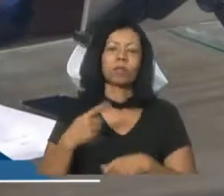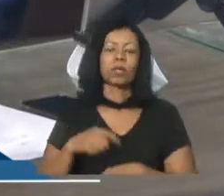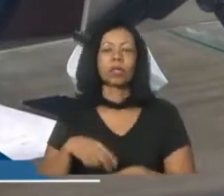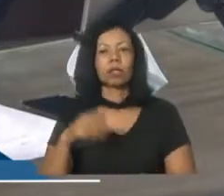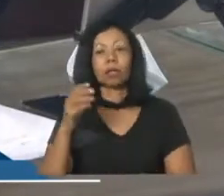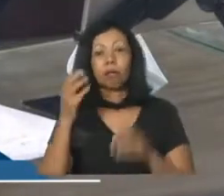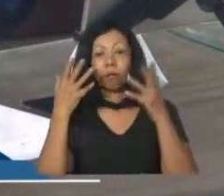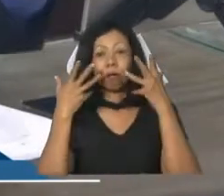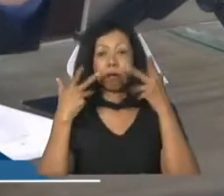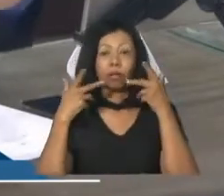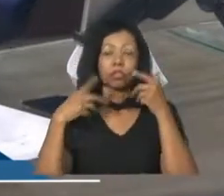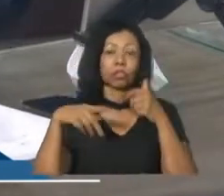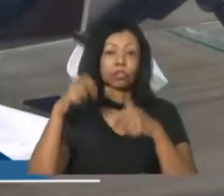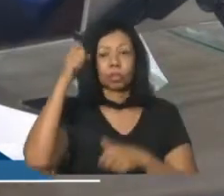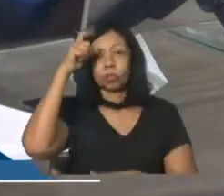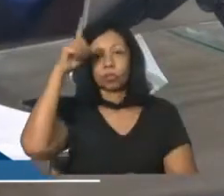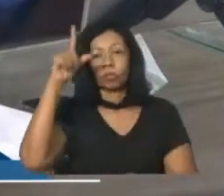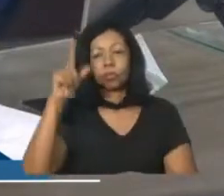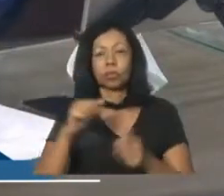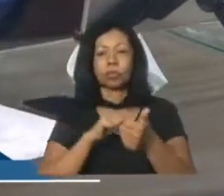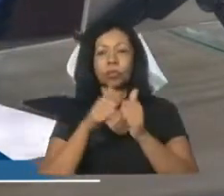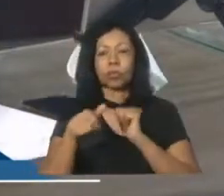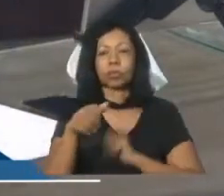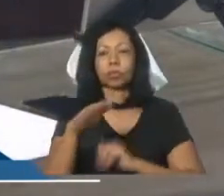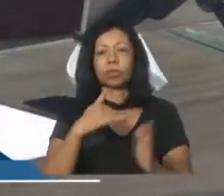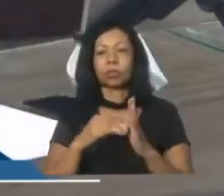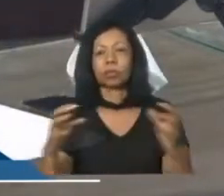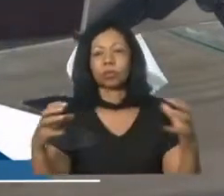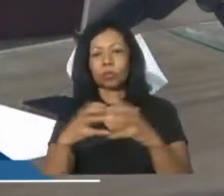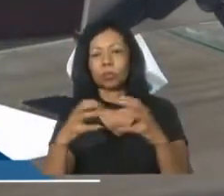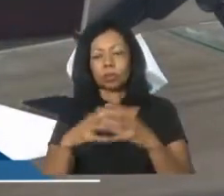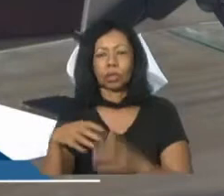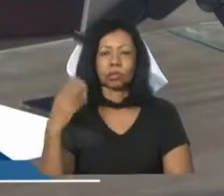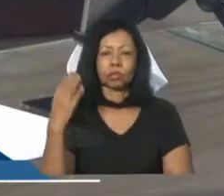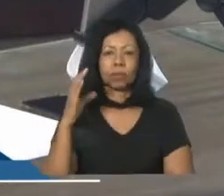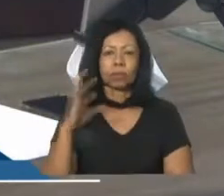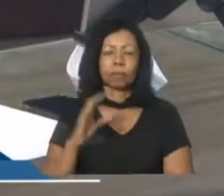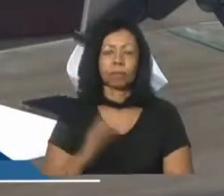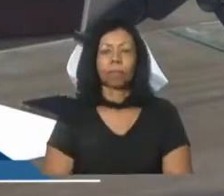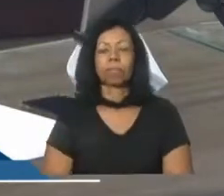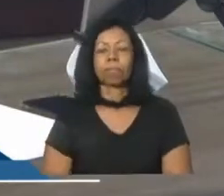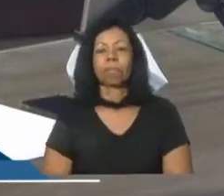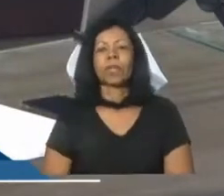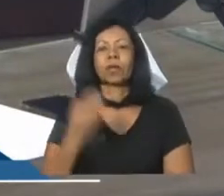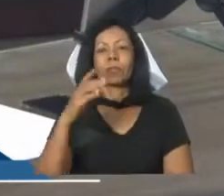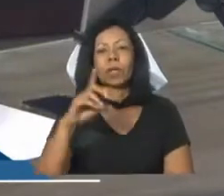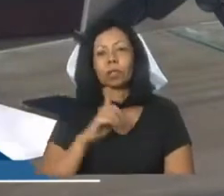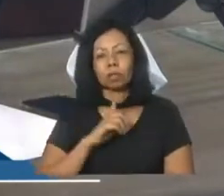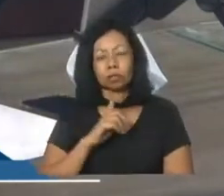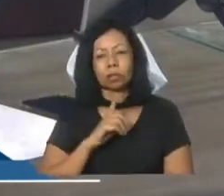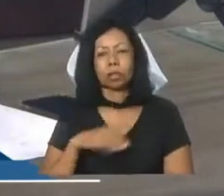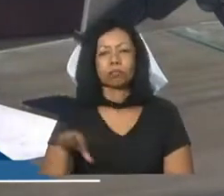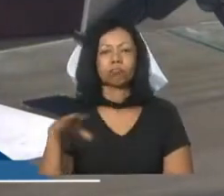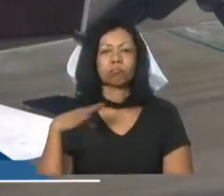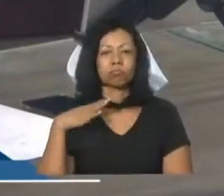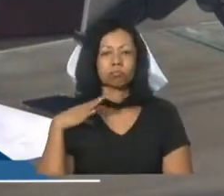cultura, levar o esporte para todas as comunidades cubatenses. Cubatão é uma cidade que tem uma vocação,